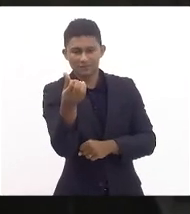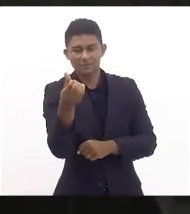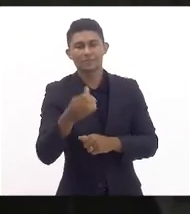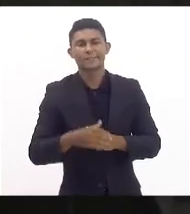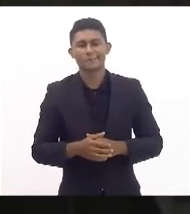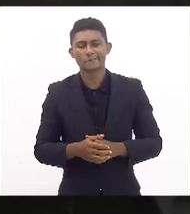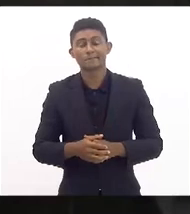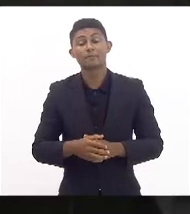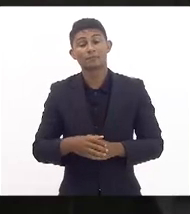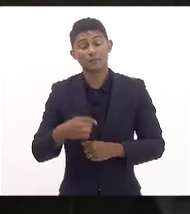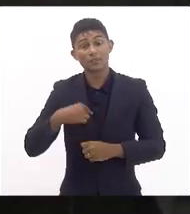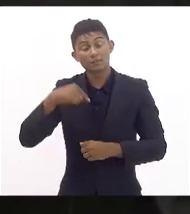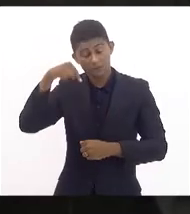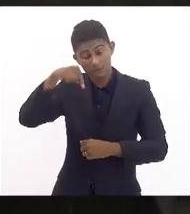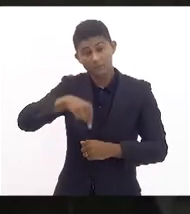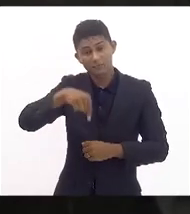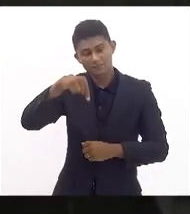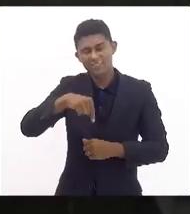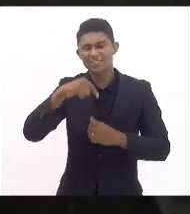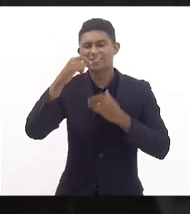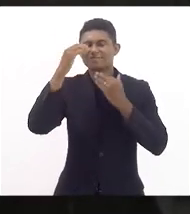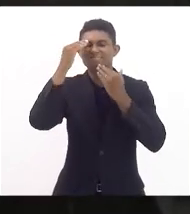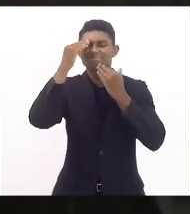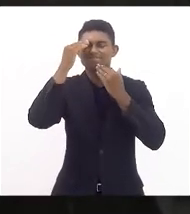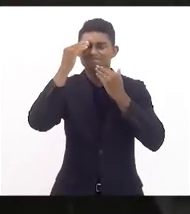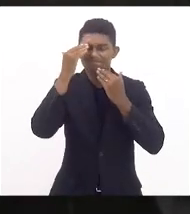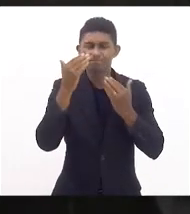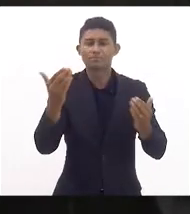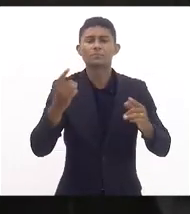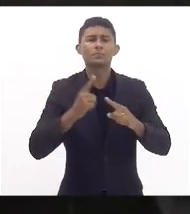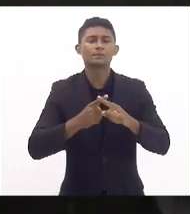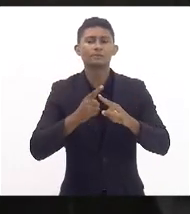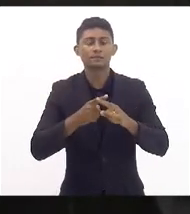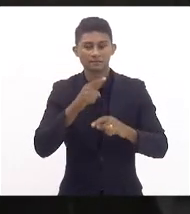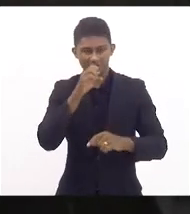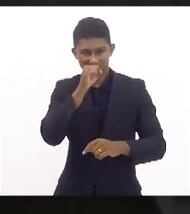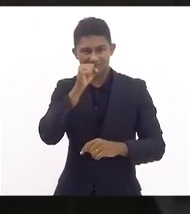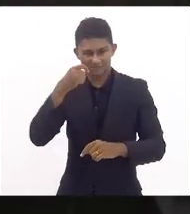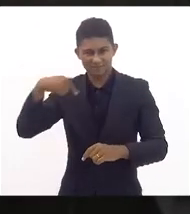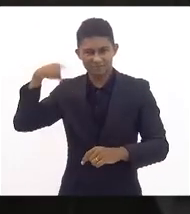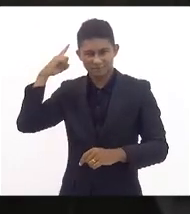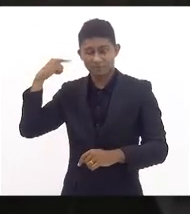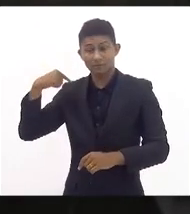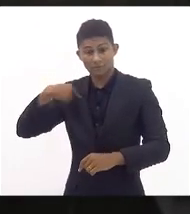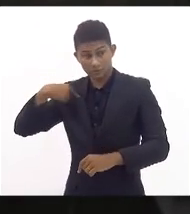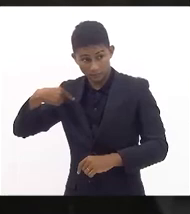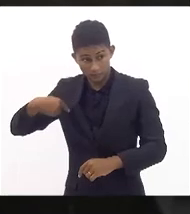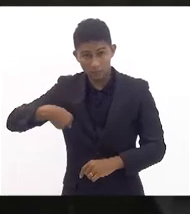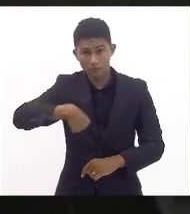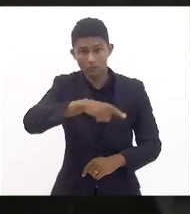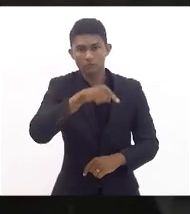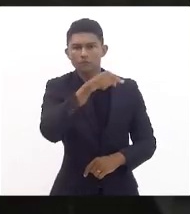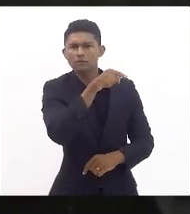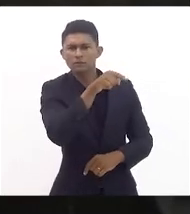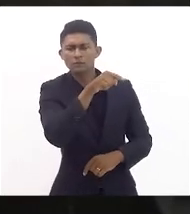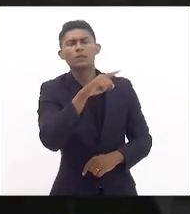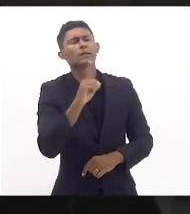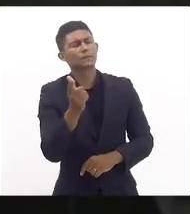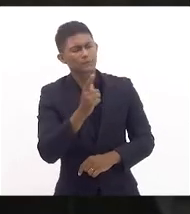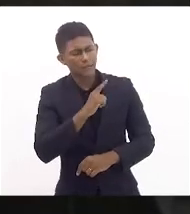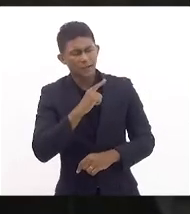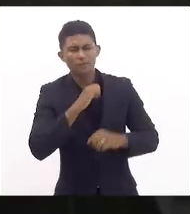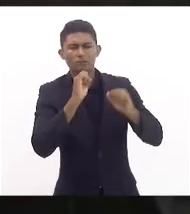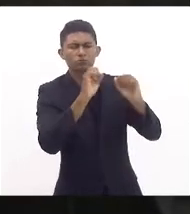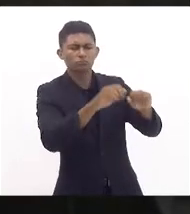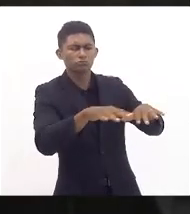meus agradecimentos, porque no sábado estive numa sessão solene